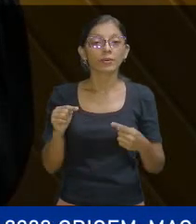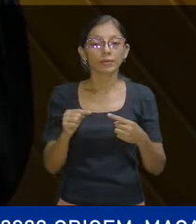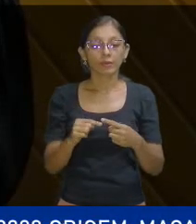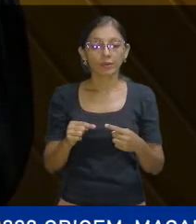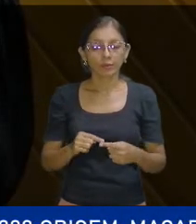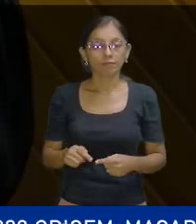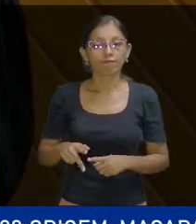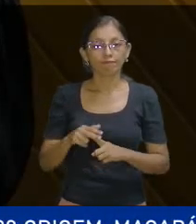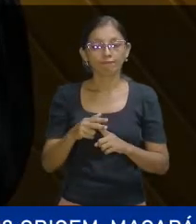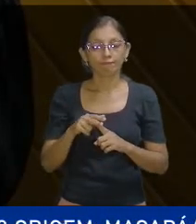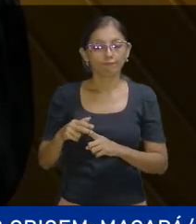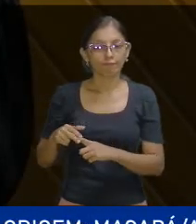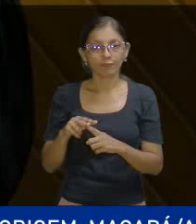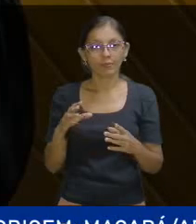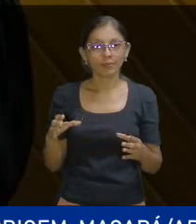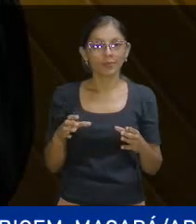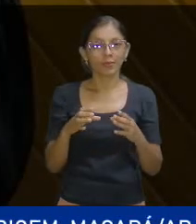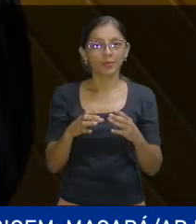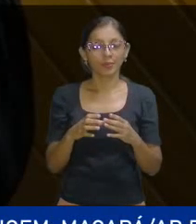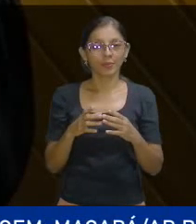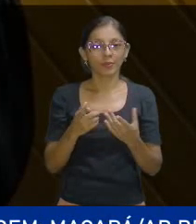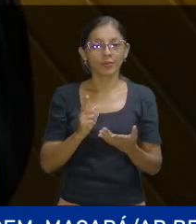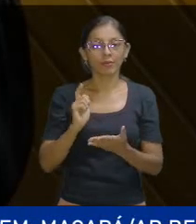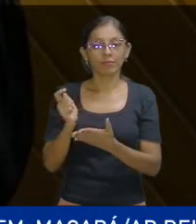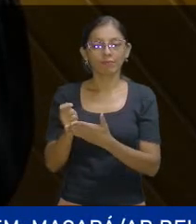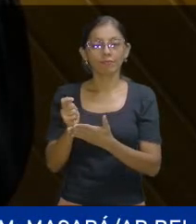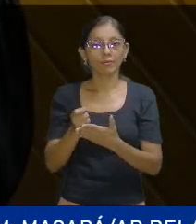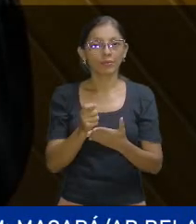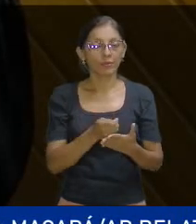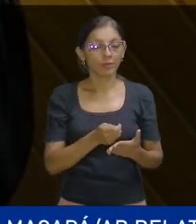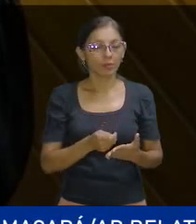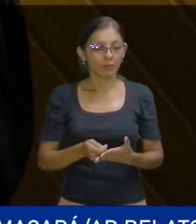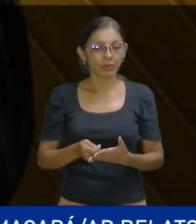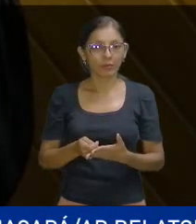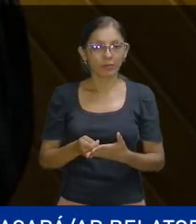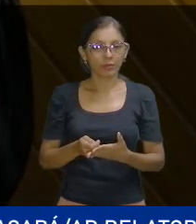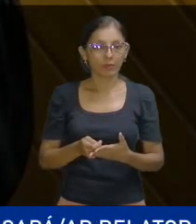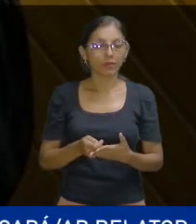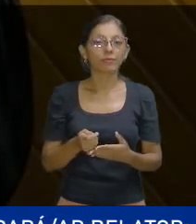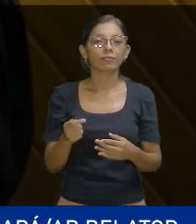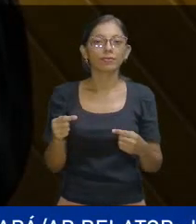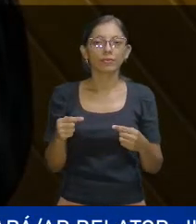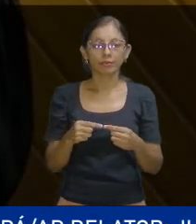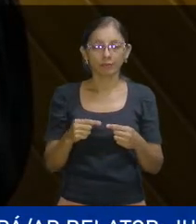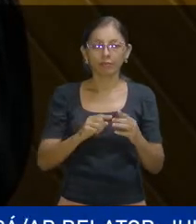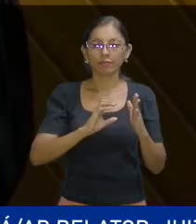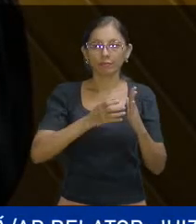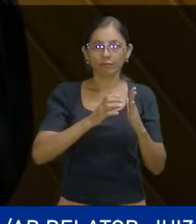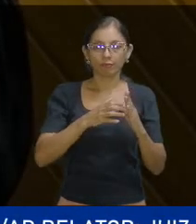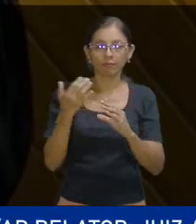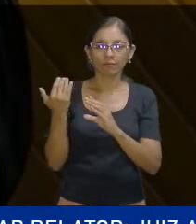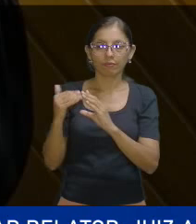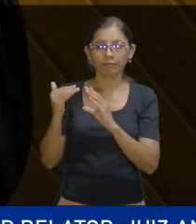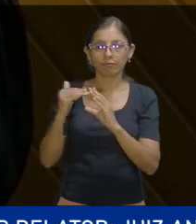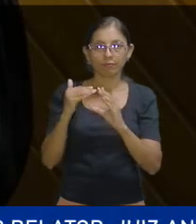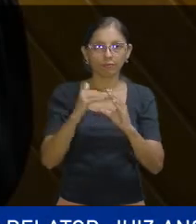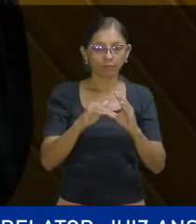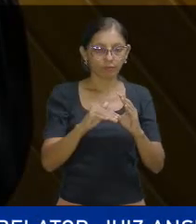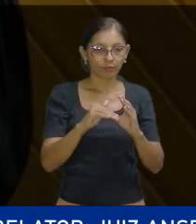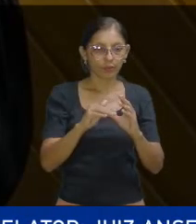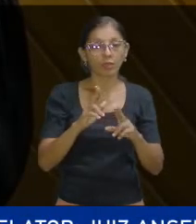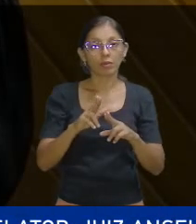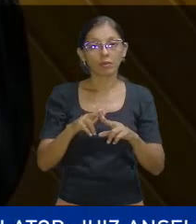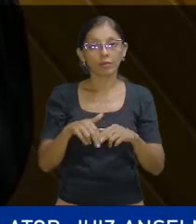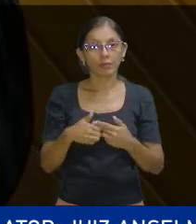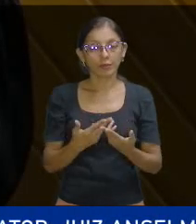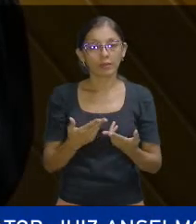manutenção da agremiação, cujo pagamento foi efetuado por meio da conta do fundo partidário. Dessa forma, deve ser efetuado o